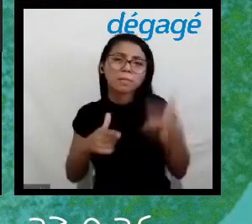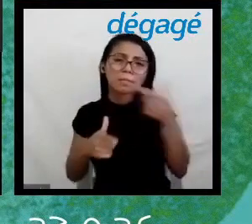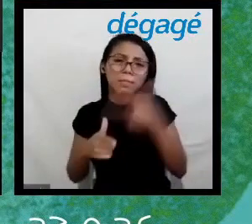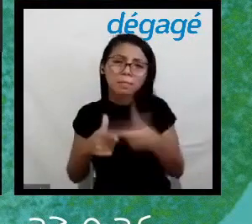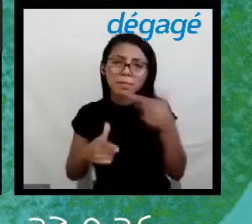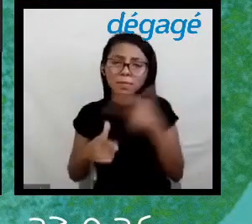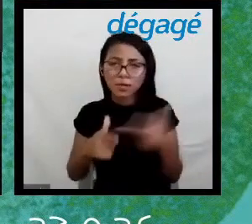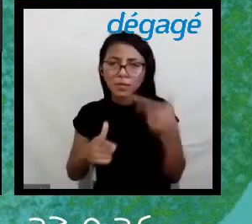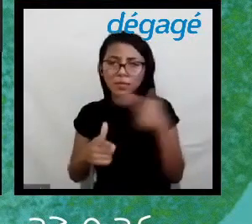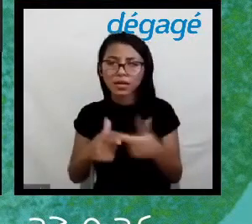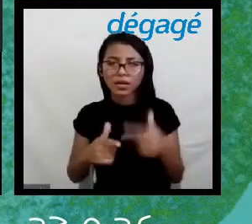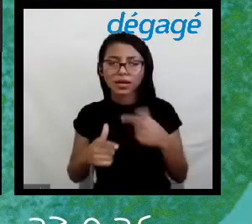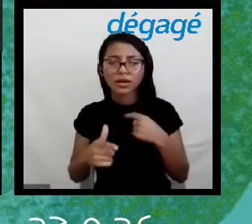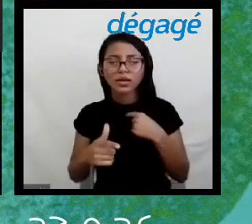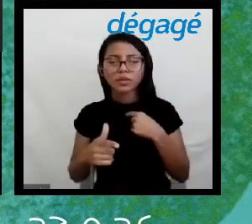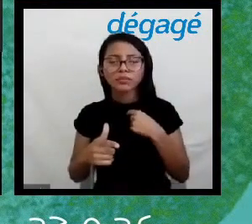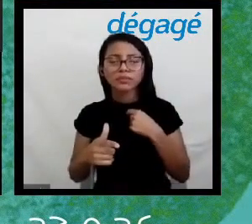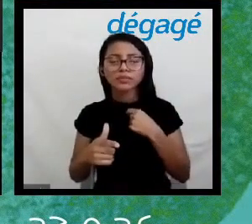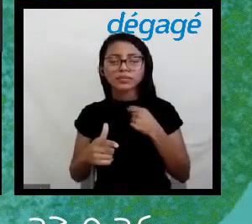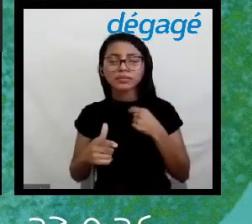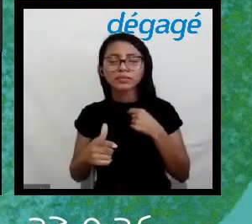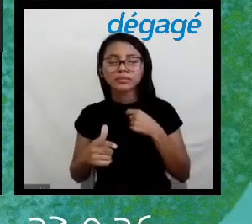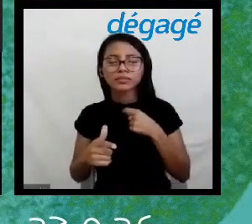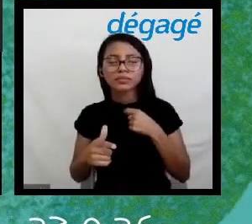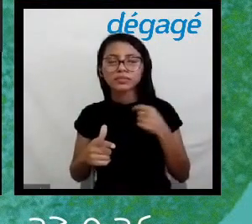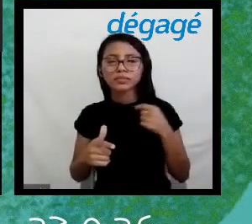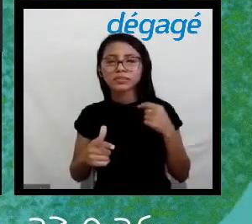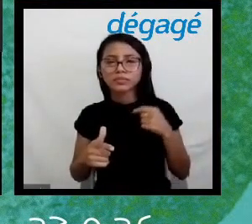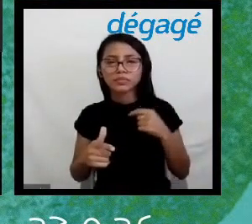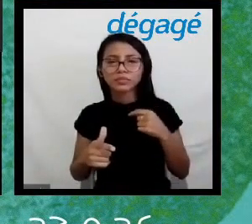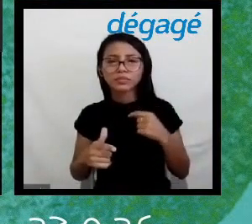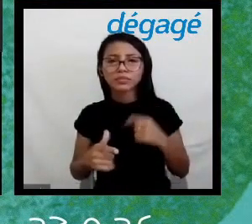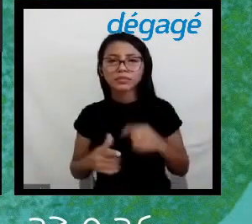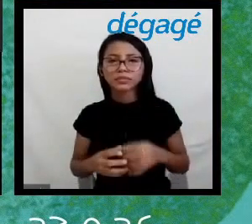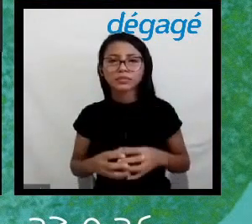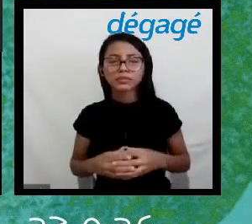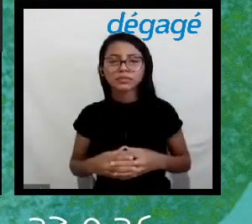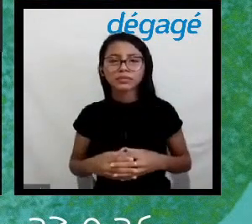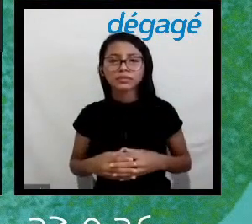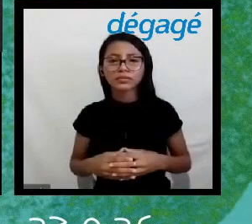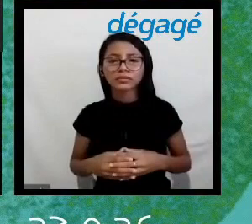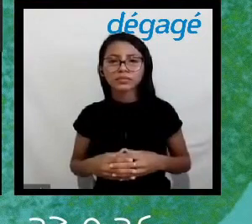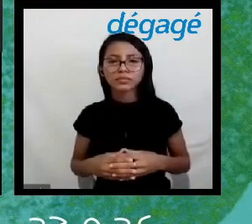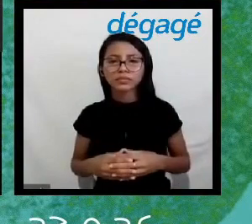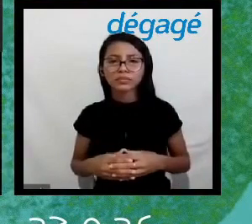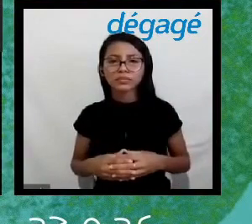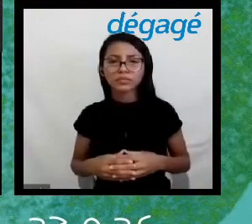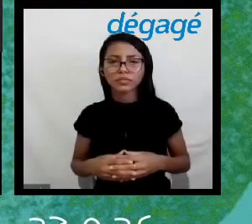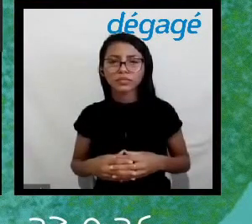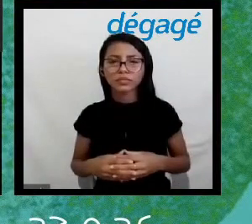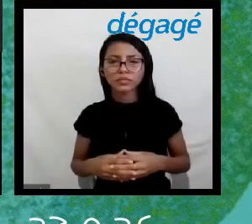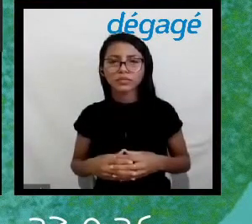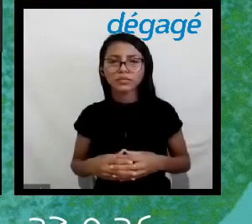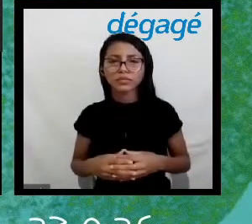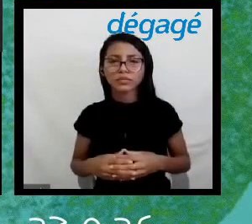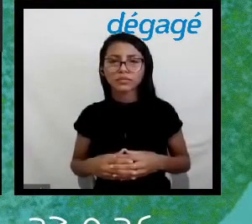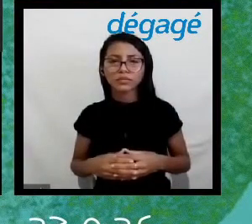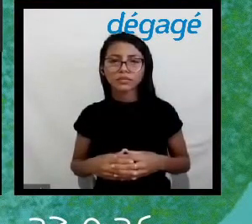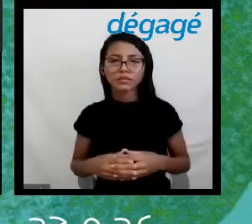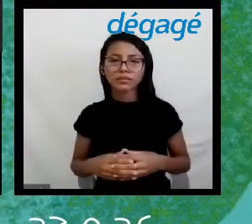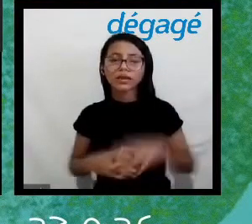maneira, mas a gente sabe que uma das, do espectro do autista, tem essas muitas variações